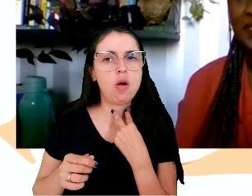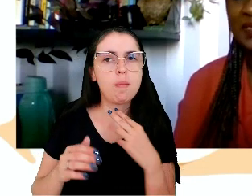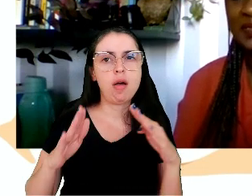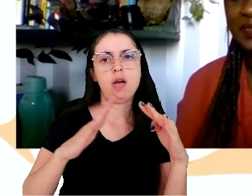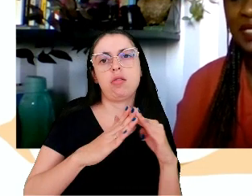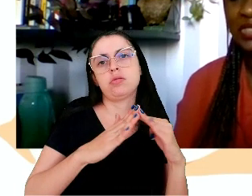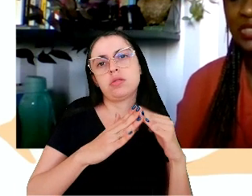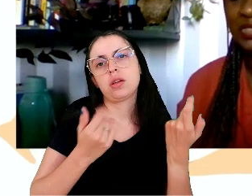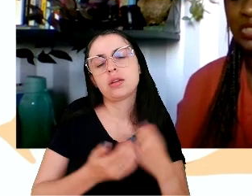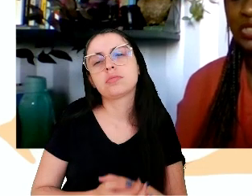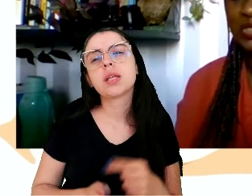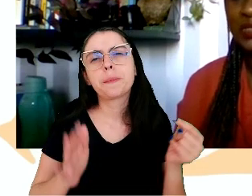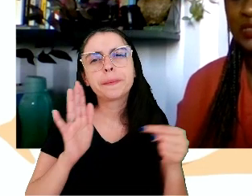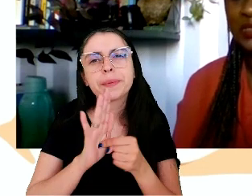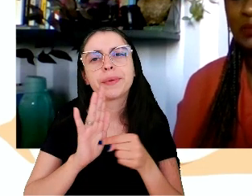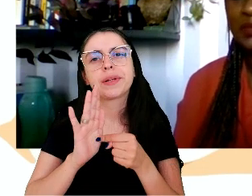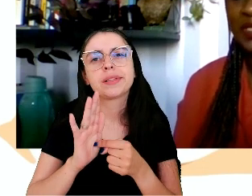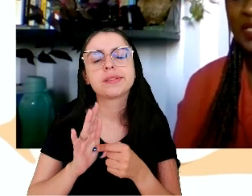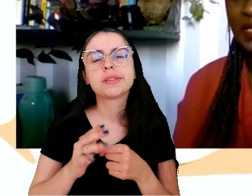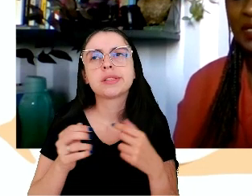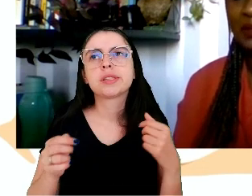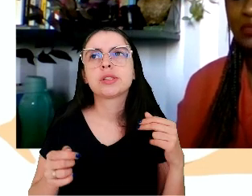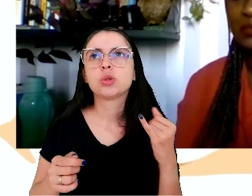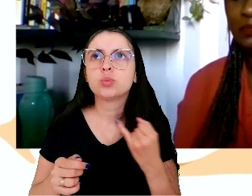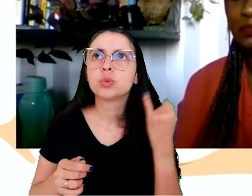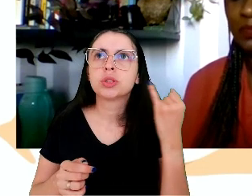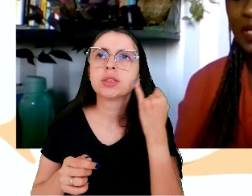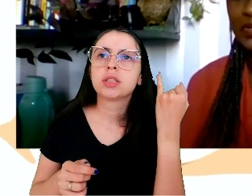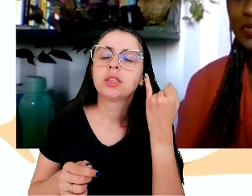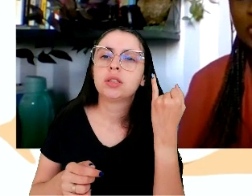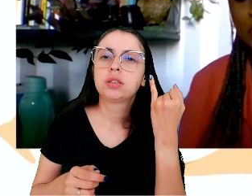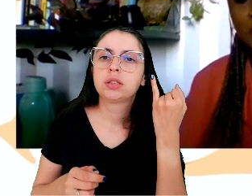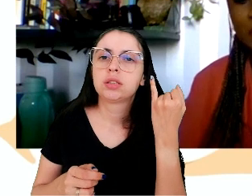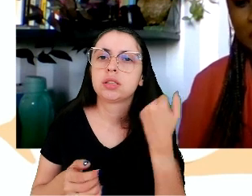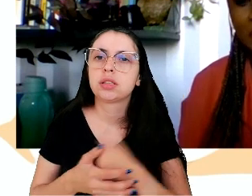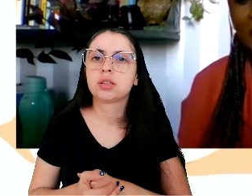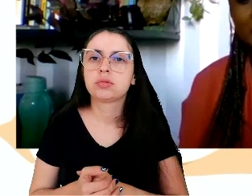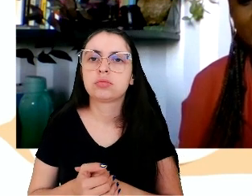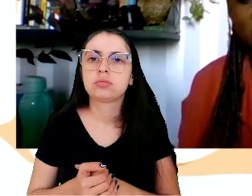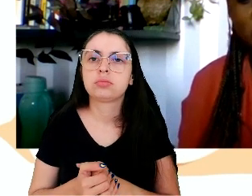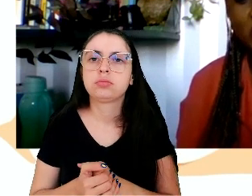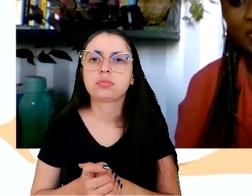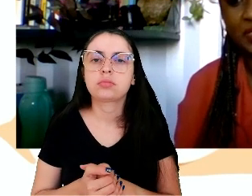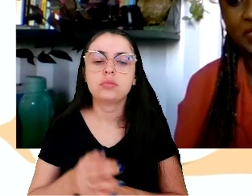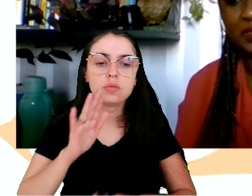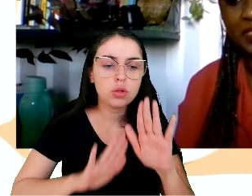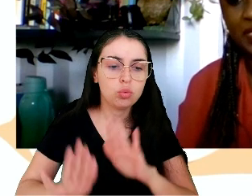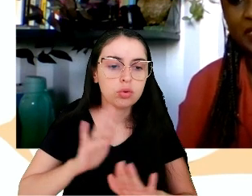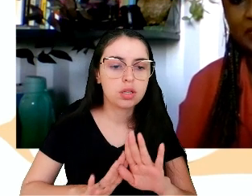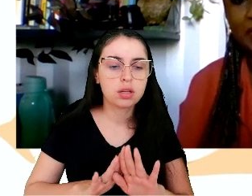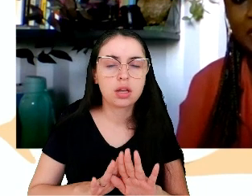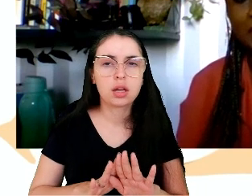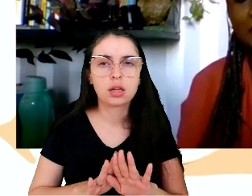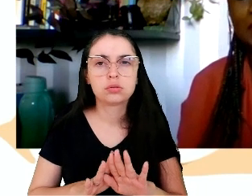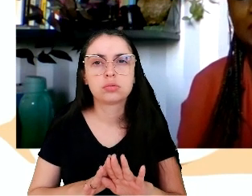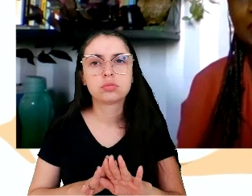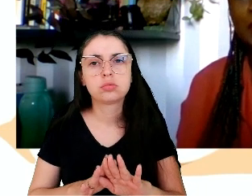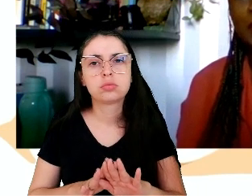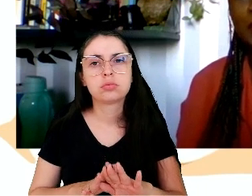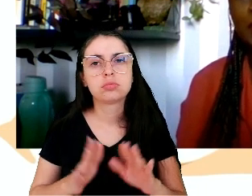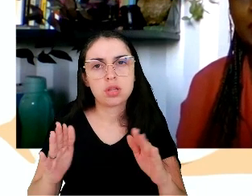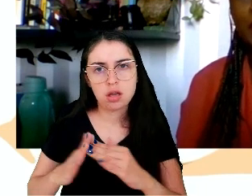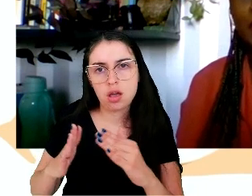nós essa necessidade de manter as condições sanitárias e a higiene necessária nas